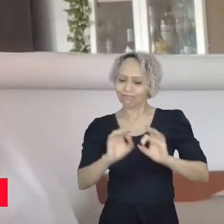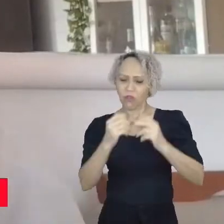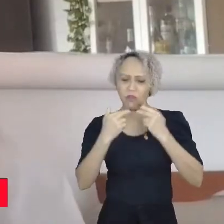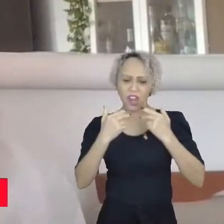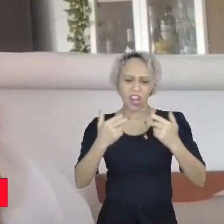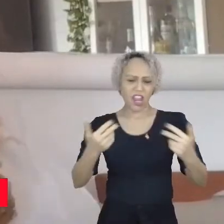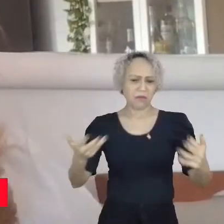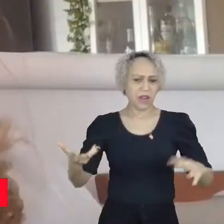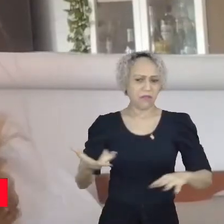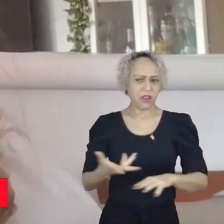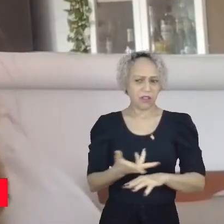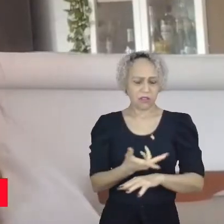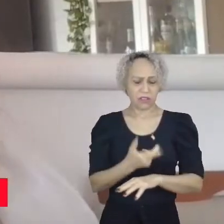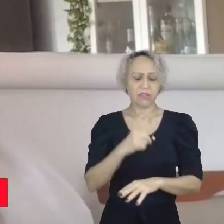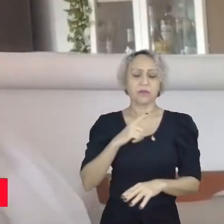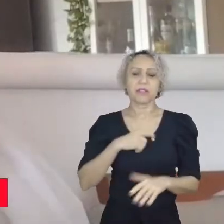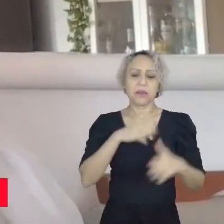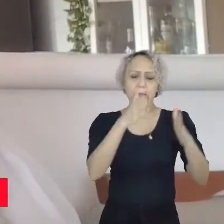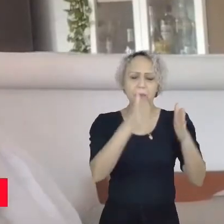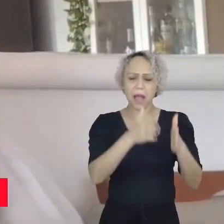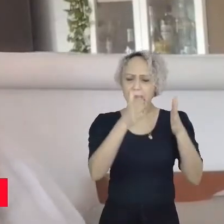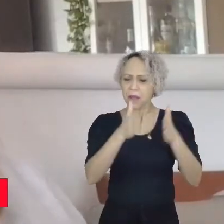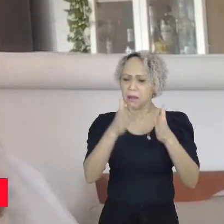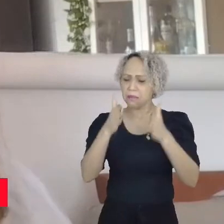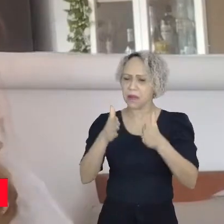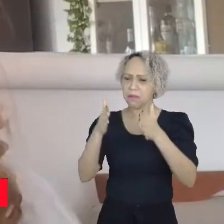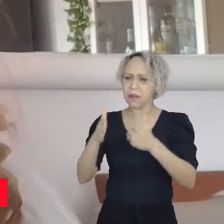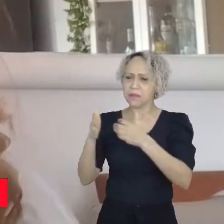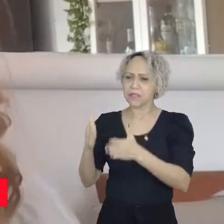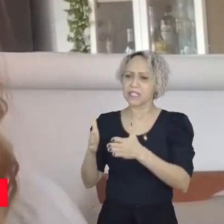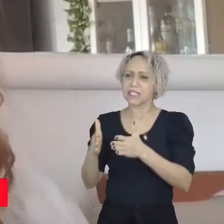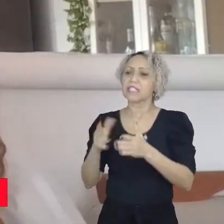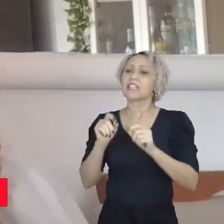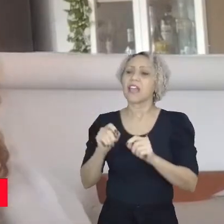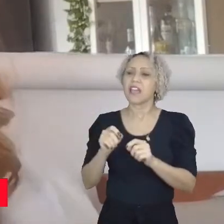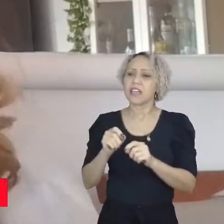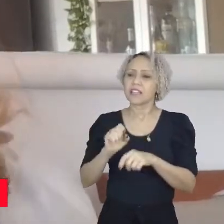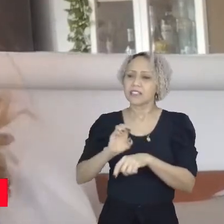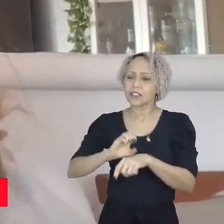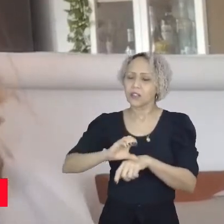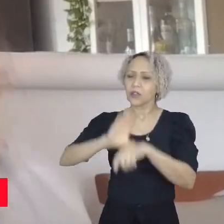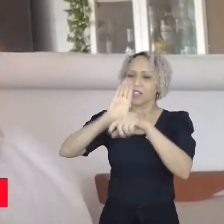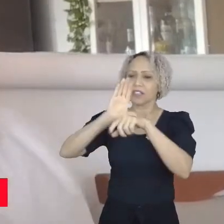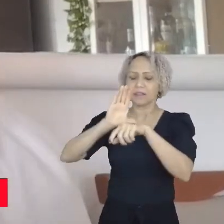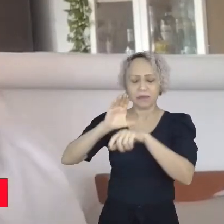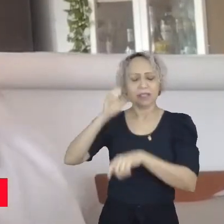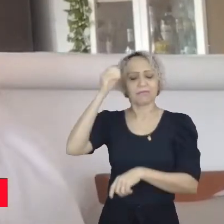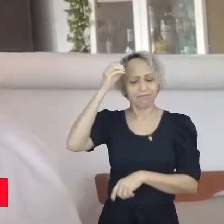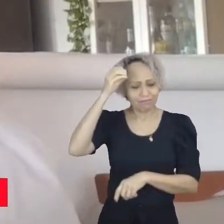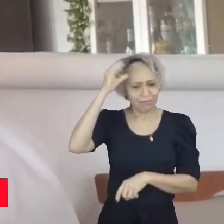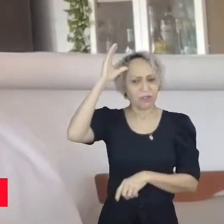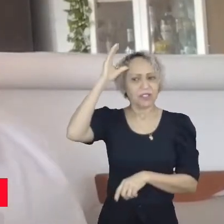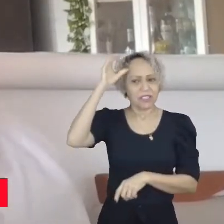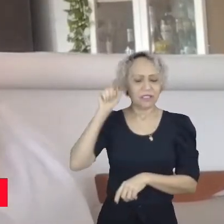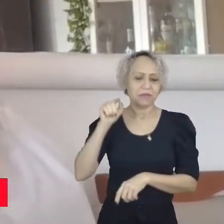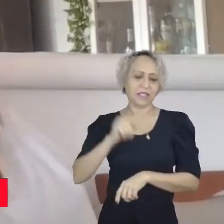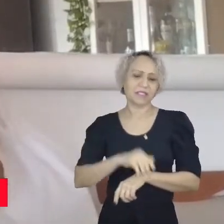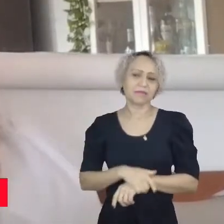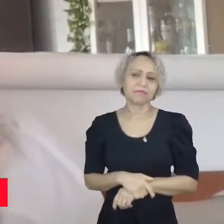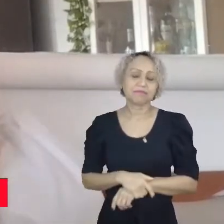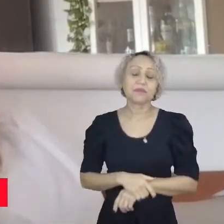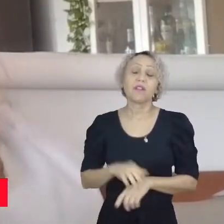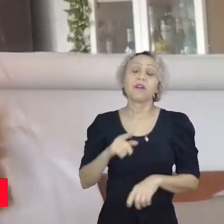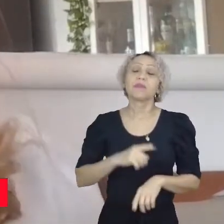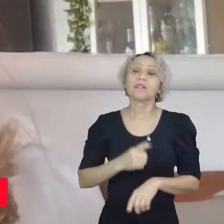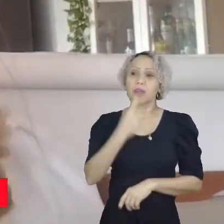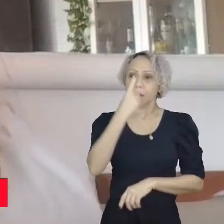vai ter trilhas de conhecimentos, mas a gente vai ter também perfis diferentes. Nesses perfis diferentes